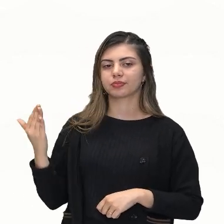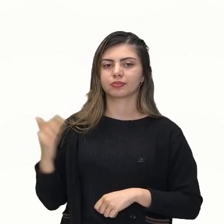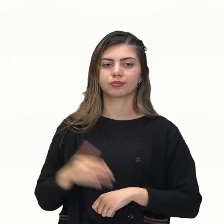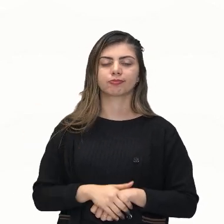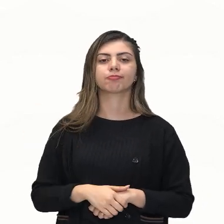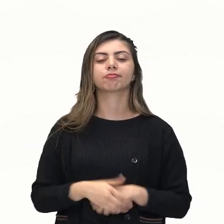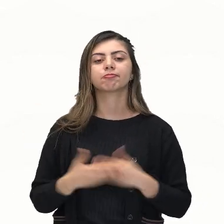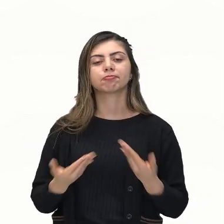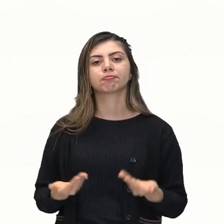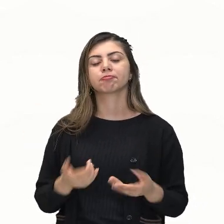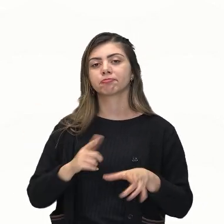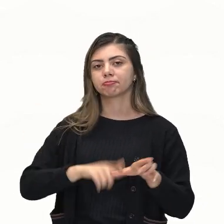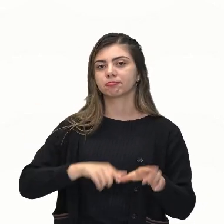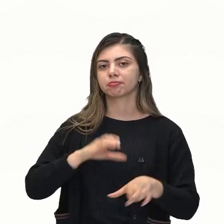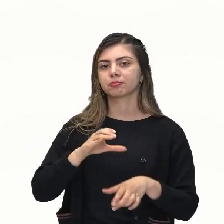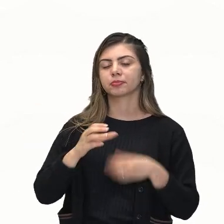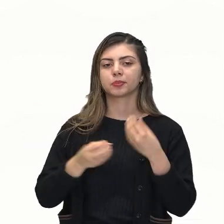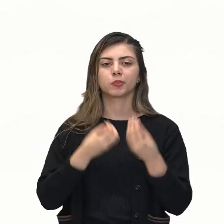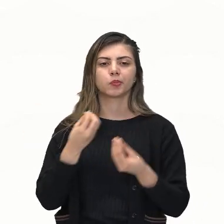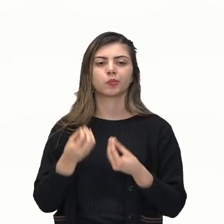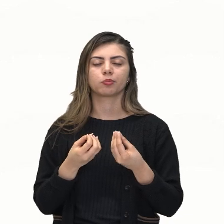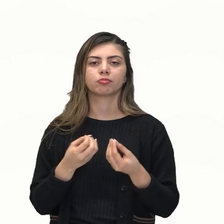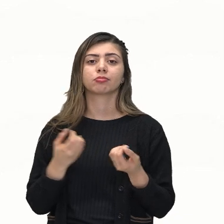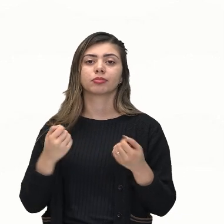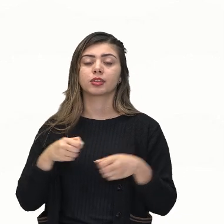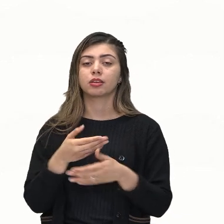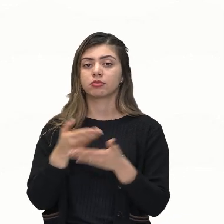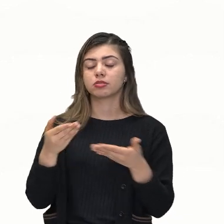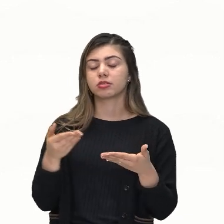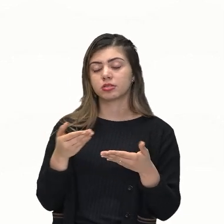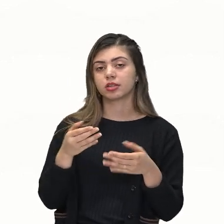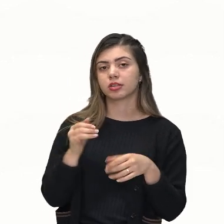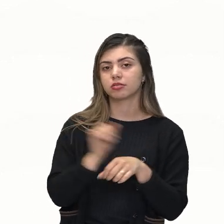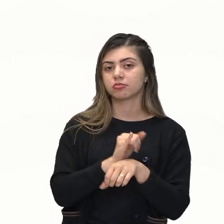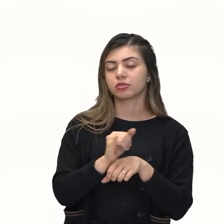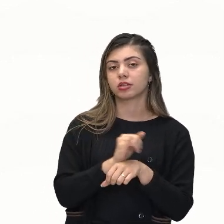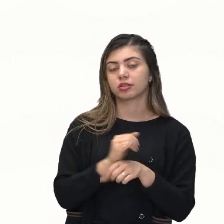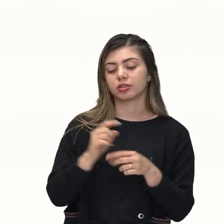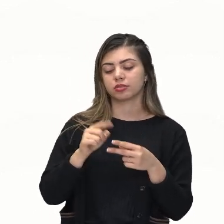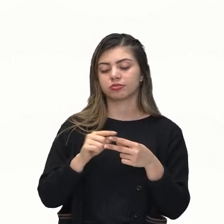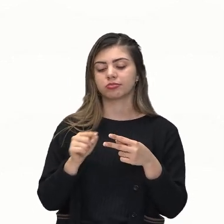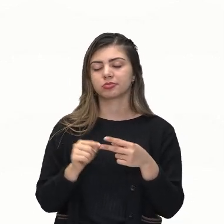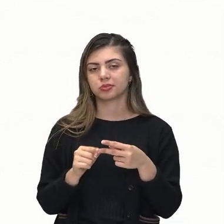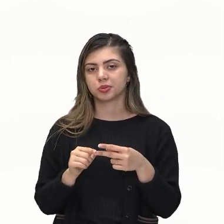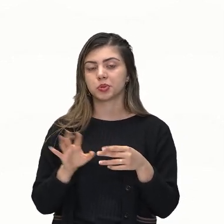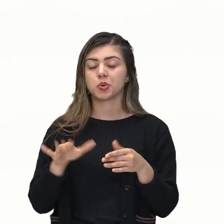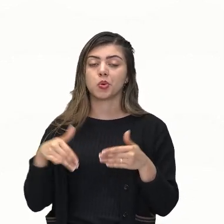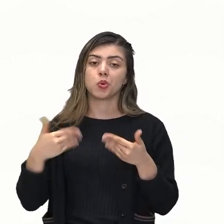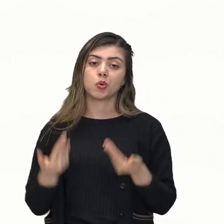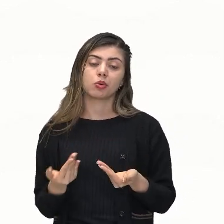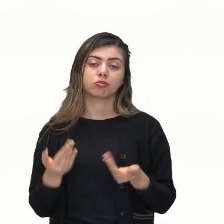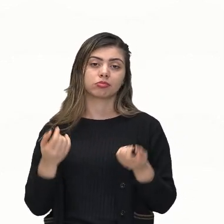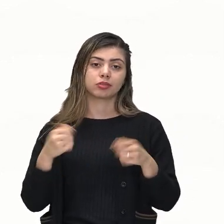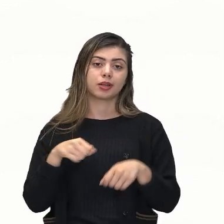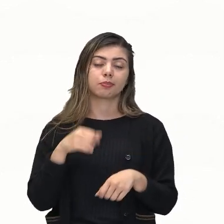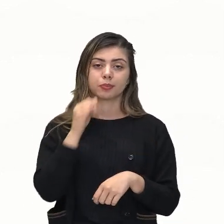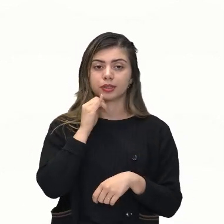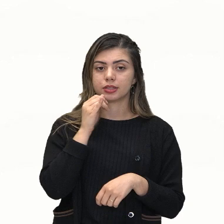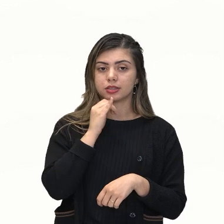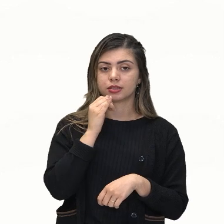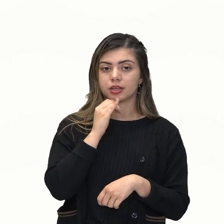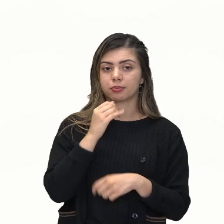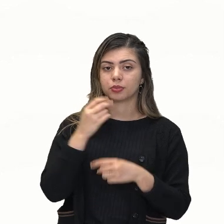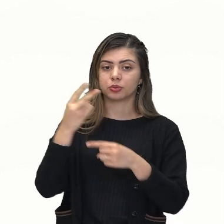então, na letra C, você pode resolver de duas maneiras diferentes. Ou você pode simplificar o 2